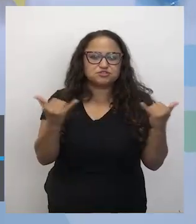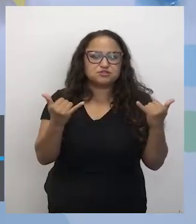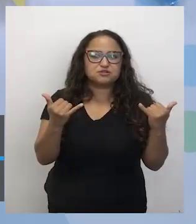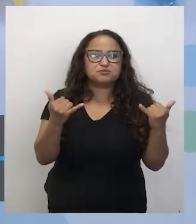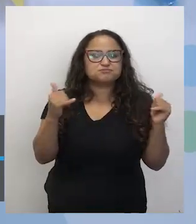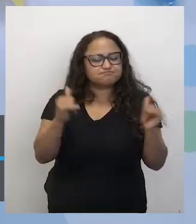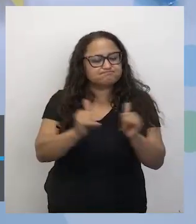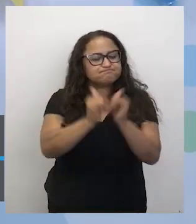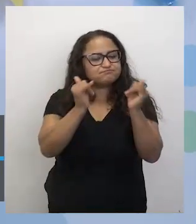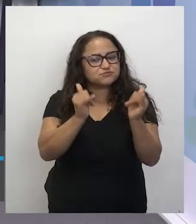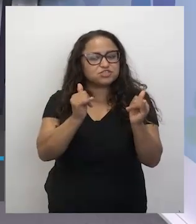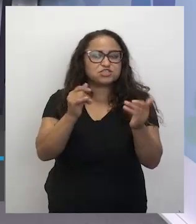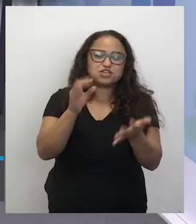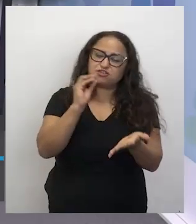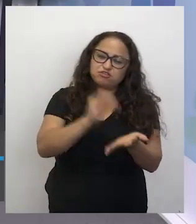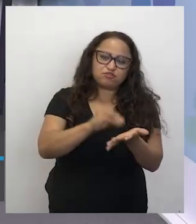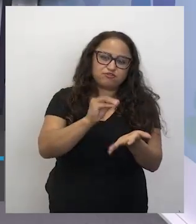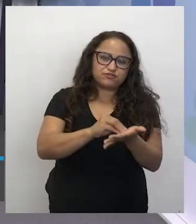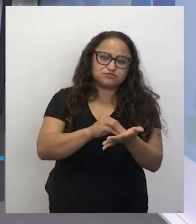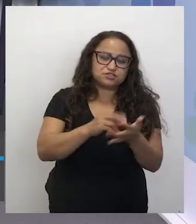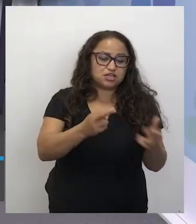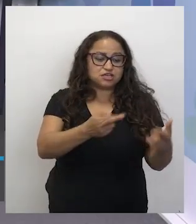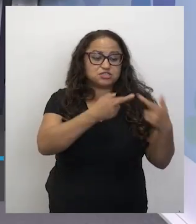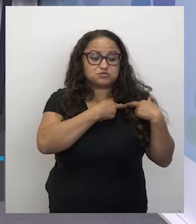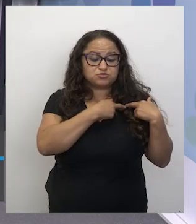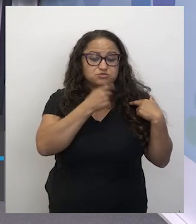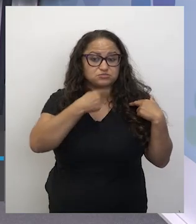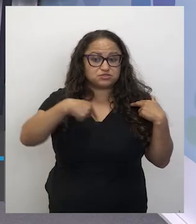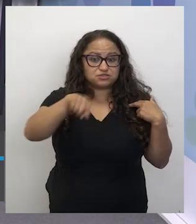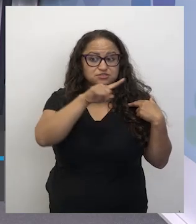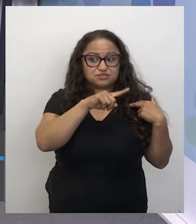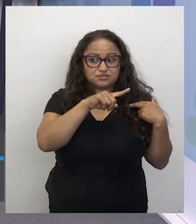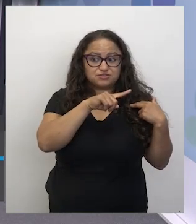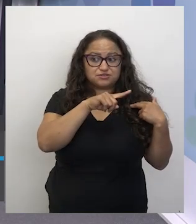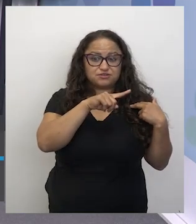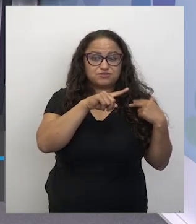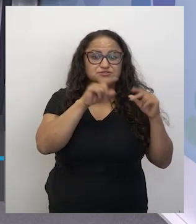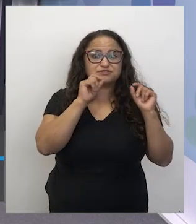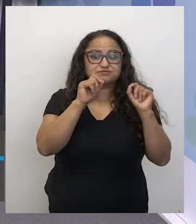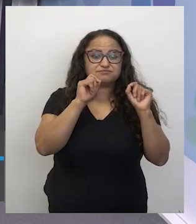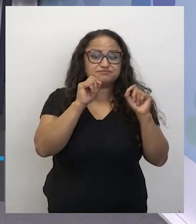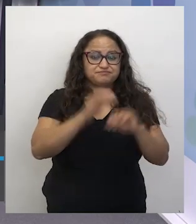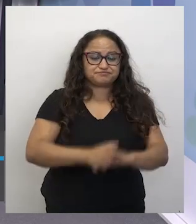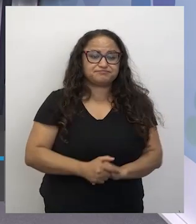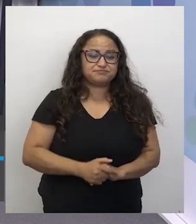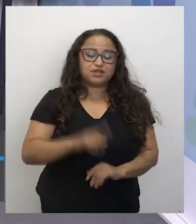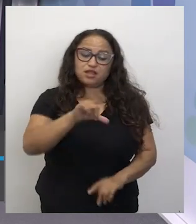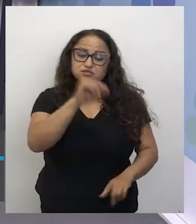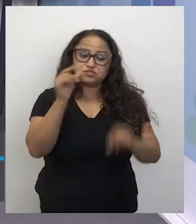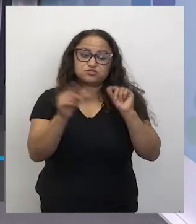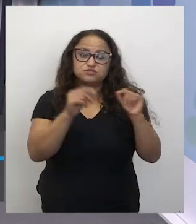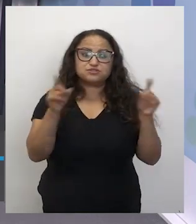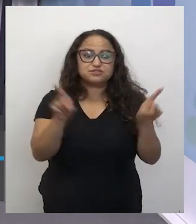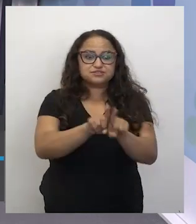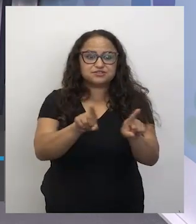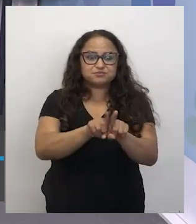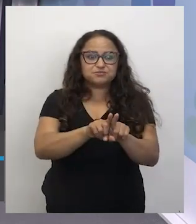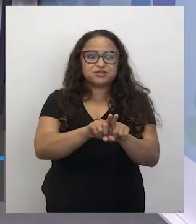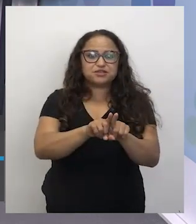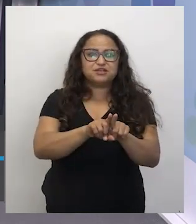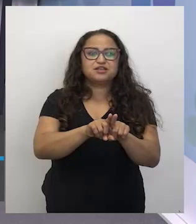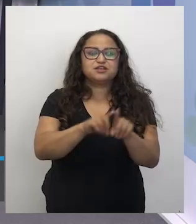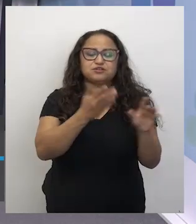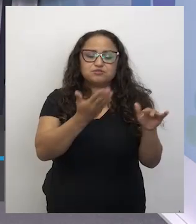energia. Então, legal, né? A responsabilidade nossa individualmente, né? Parabéns, estudante, por essa escolha também, do consumidor, né? Isso. E da produção